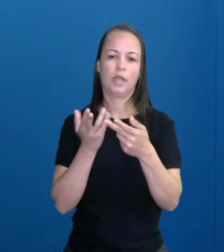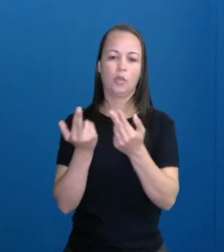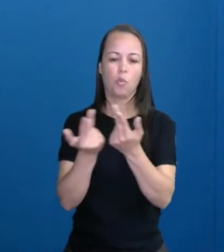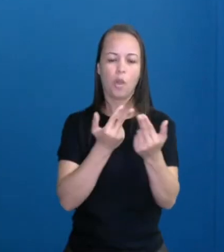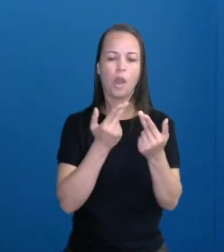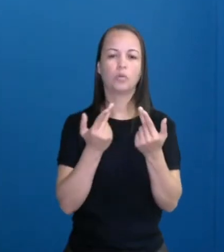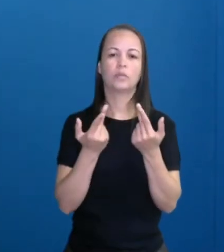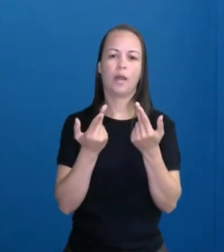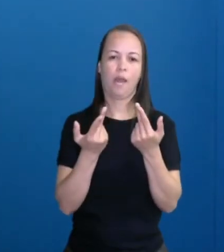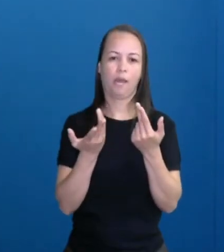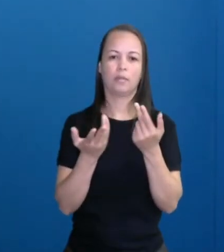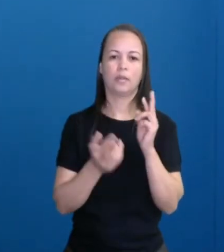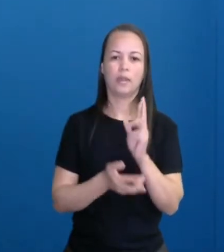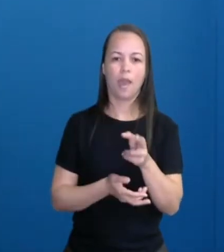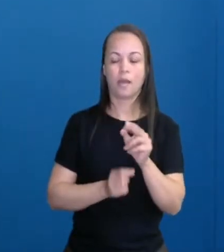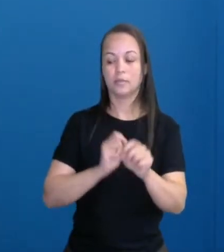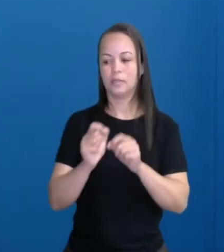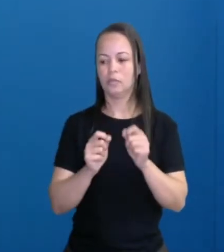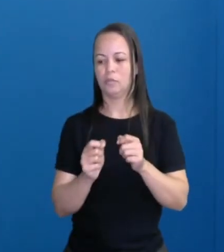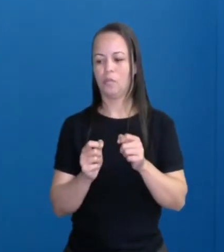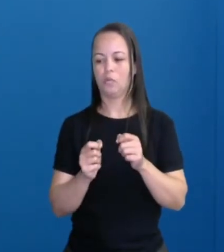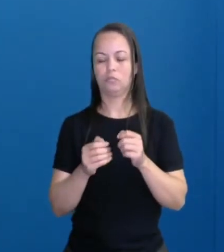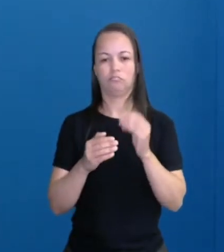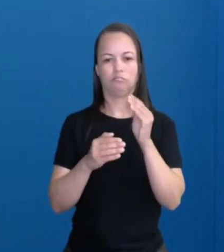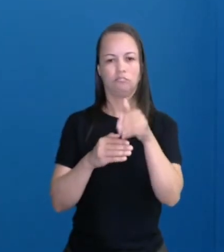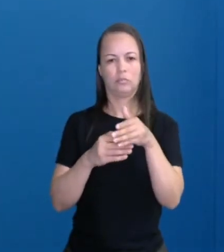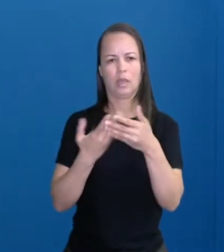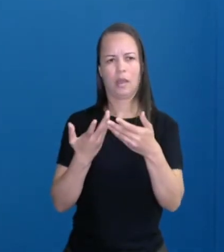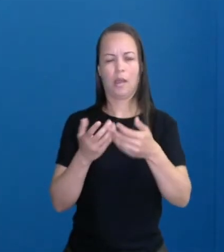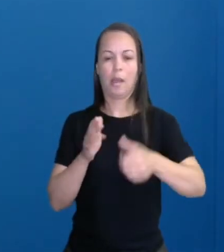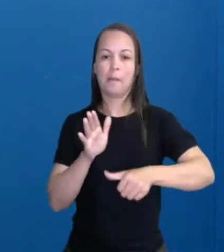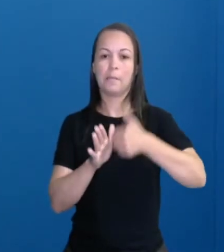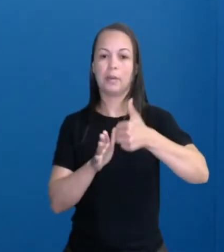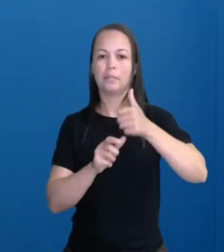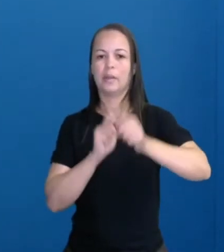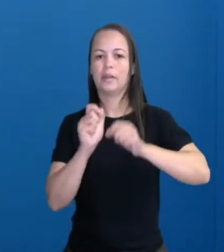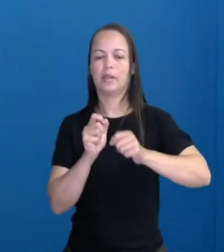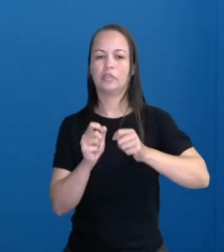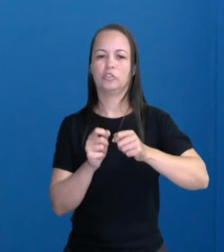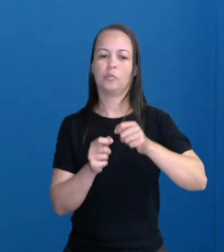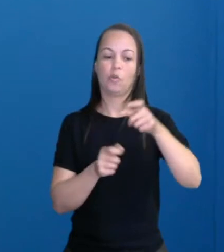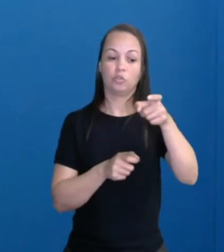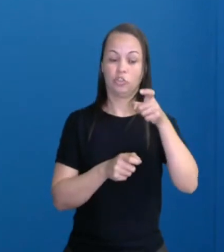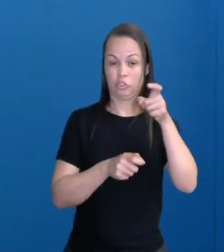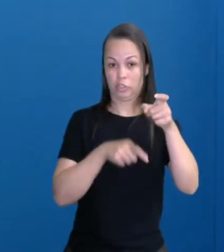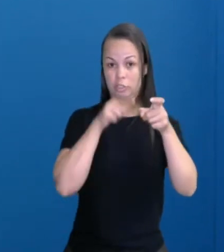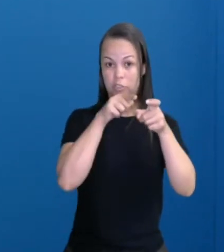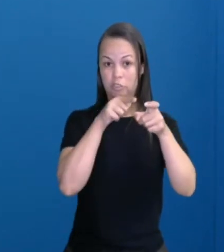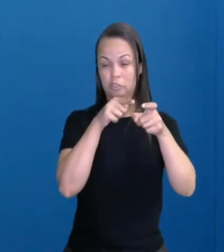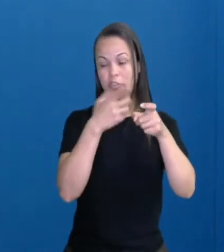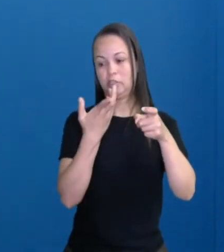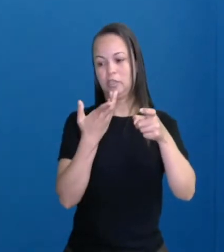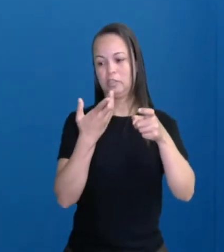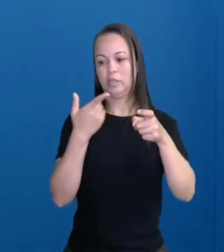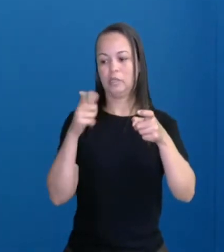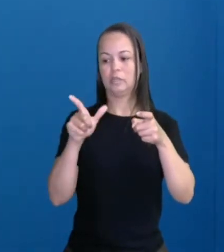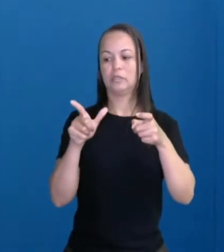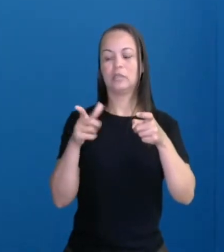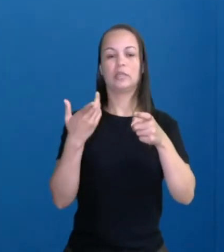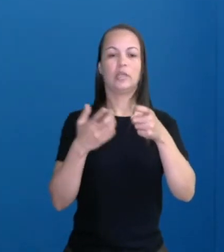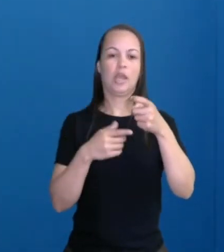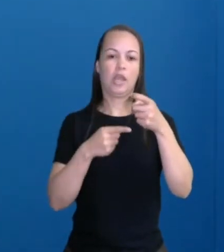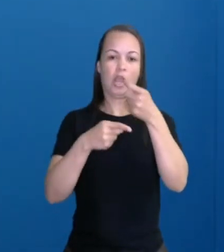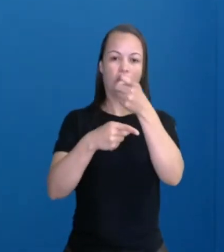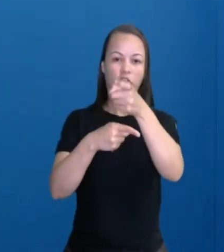razões, de modo direto. Ou seja, a primeira medida aqui, que ele chamou de x, está para a primeira daqui, que é o